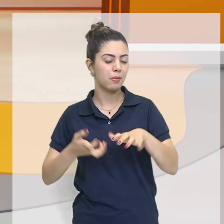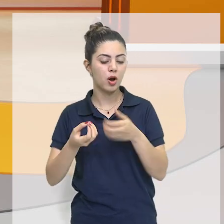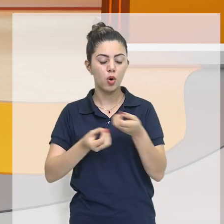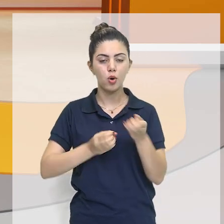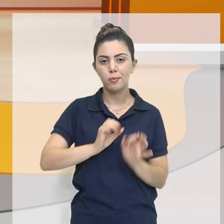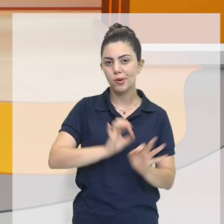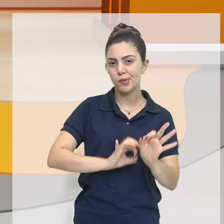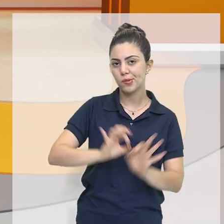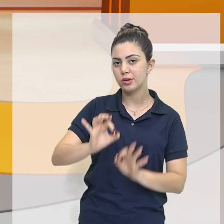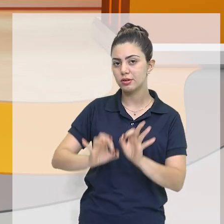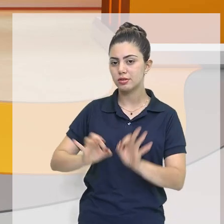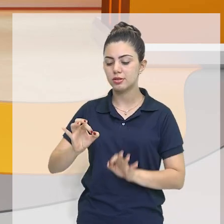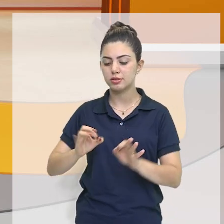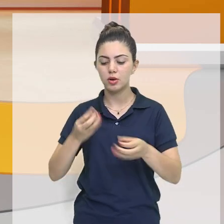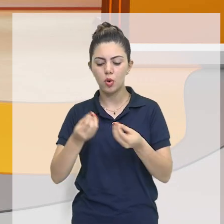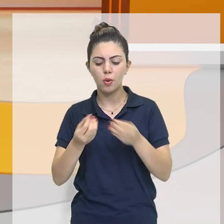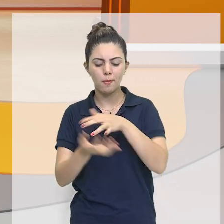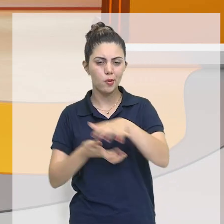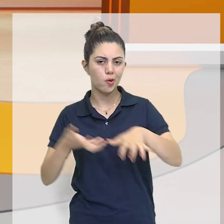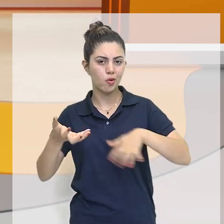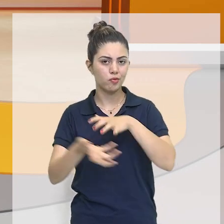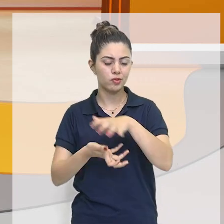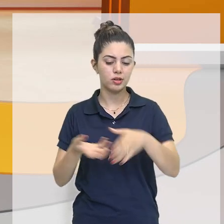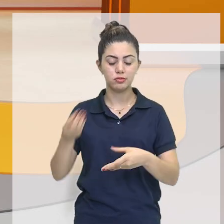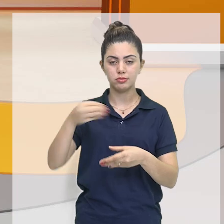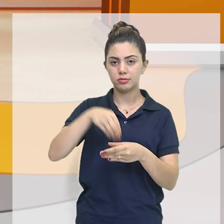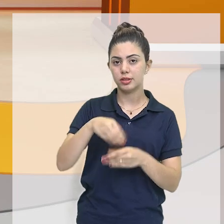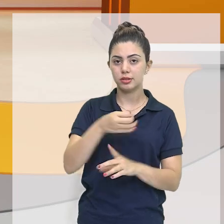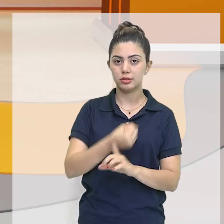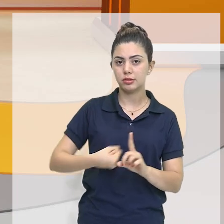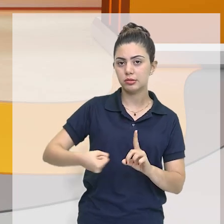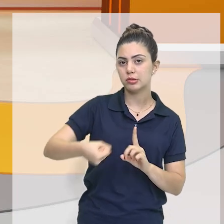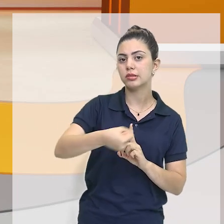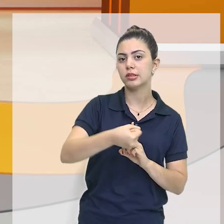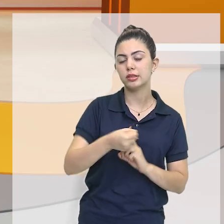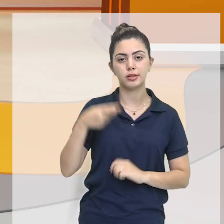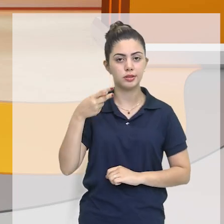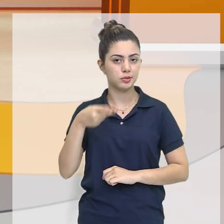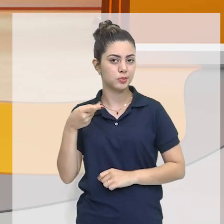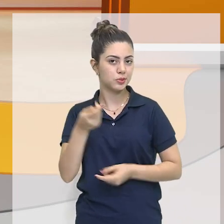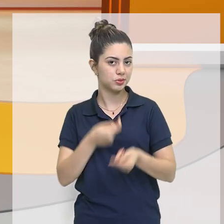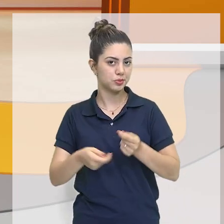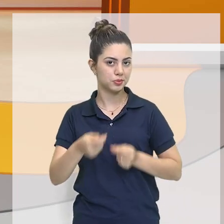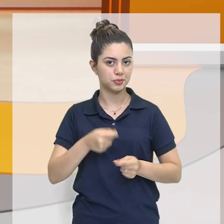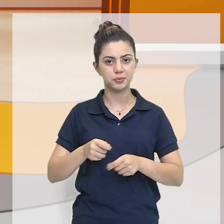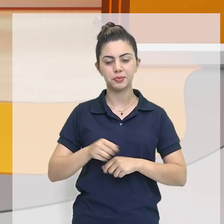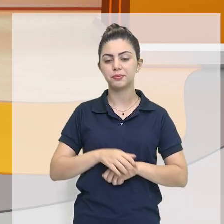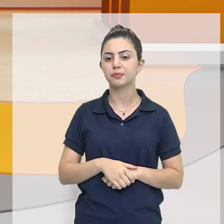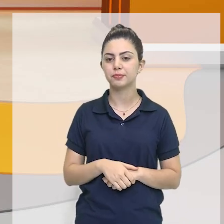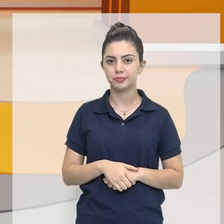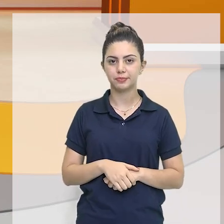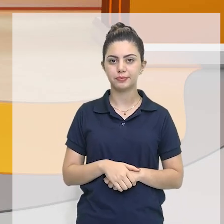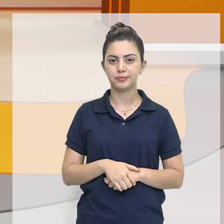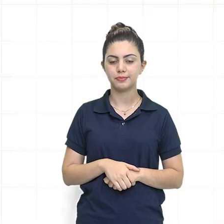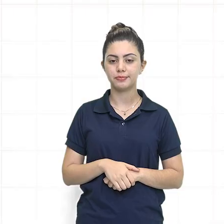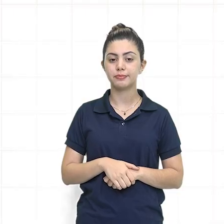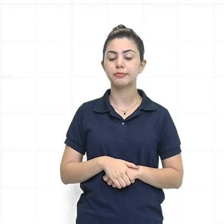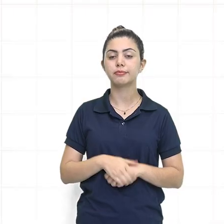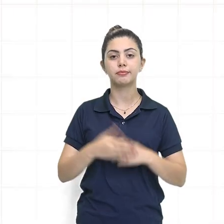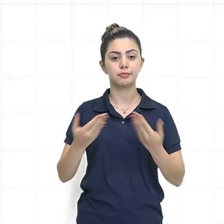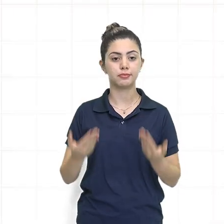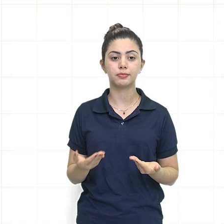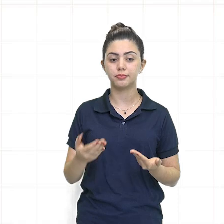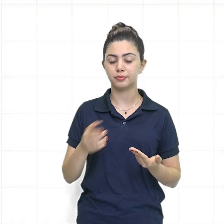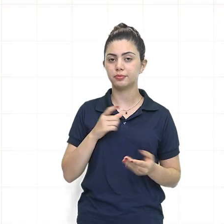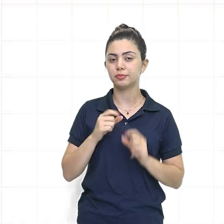organização dos seus conflitos internos no campo social, político e econômico. Esses